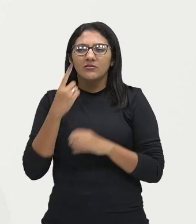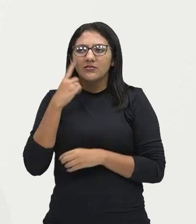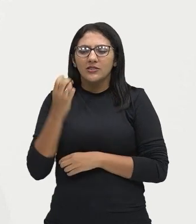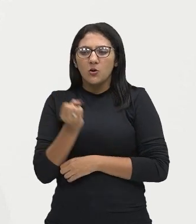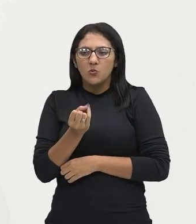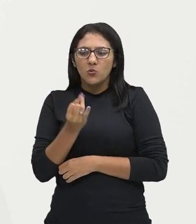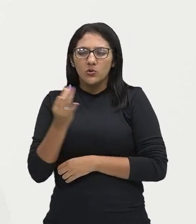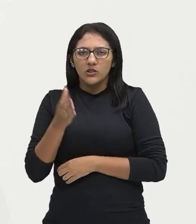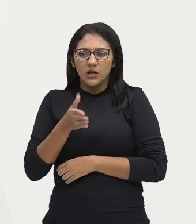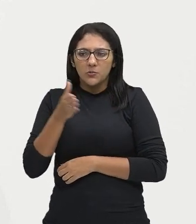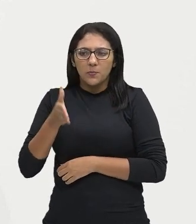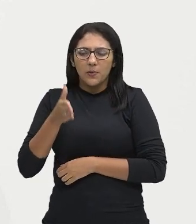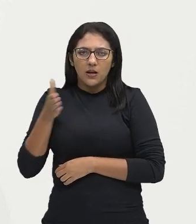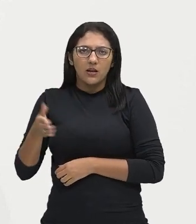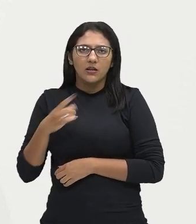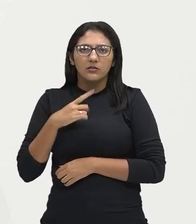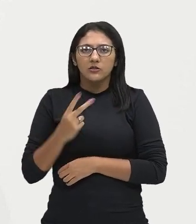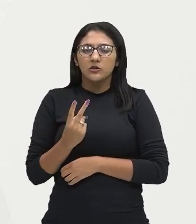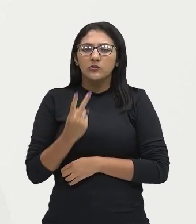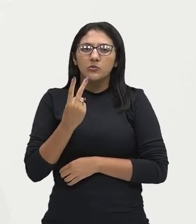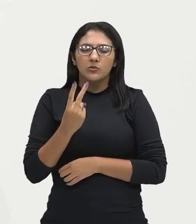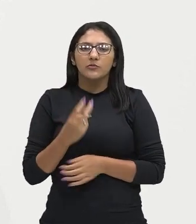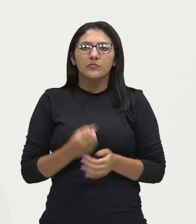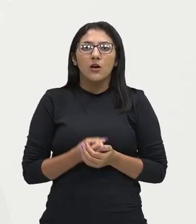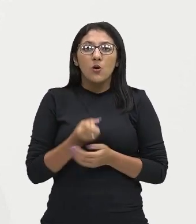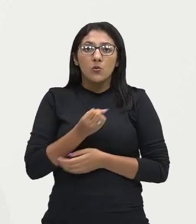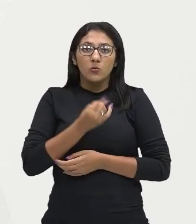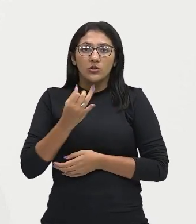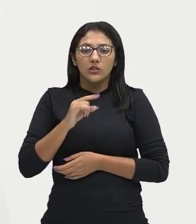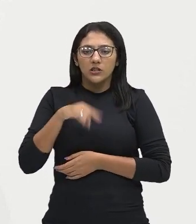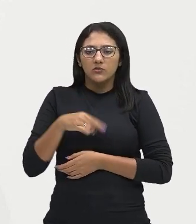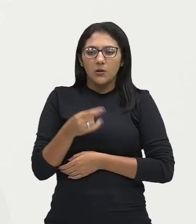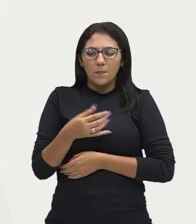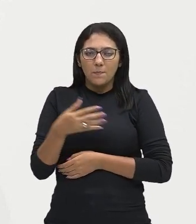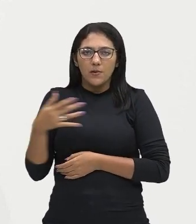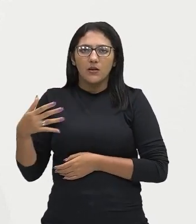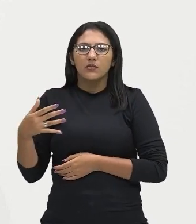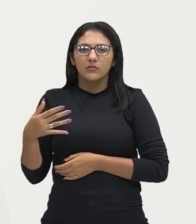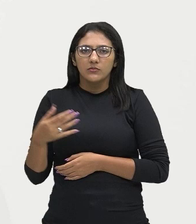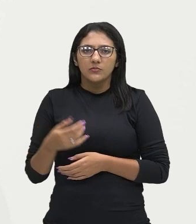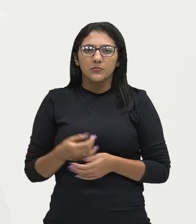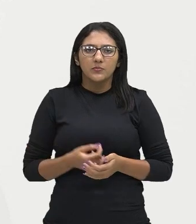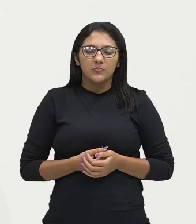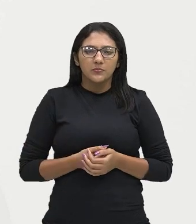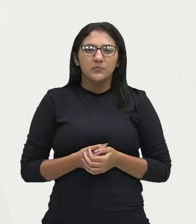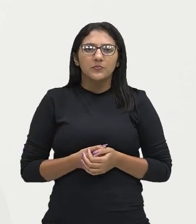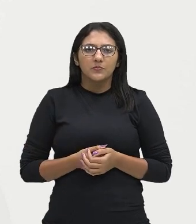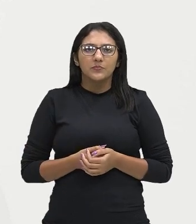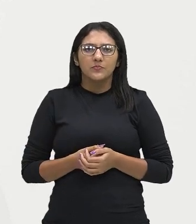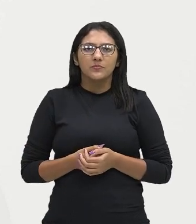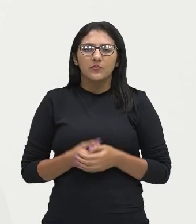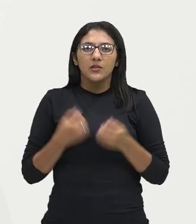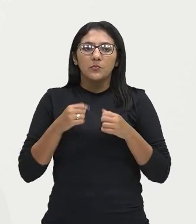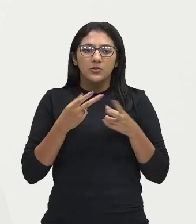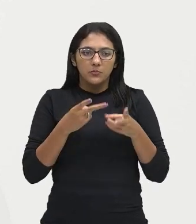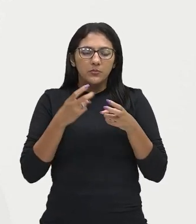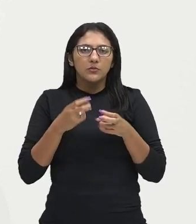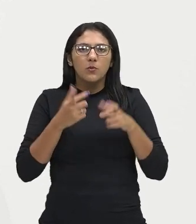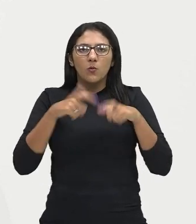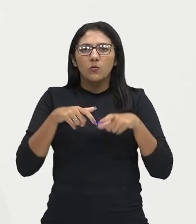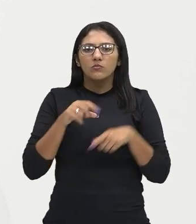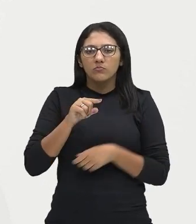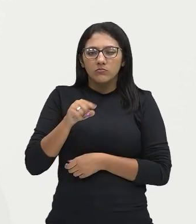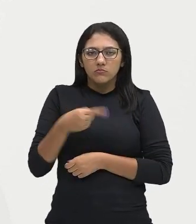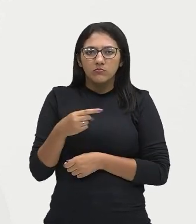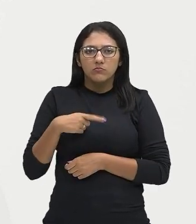devemos igualar as casas decimais, quer dizer que a quantidade de casas decimais. a partir da vírgula, devem ser